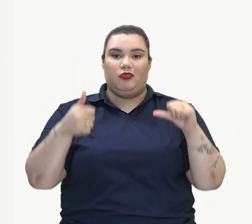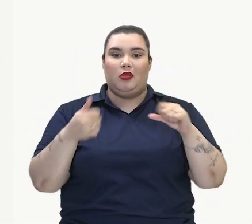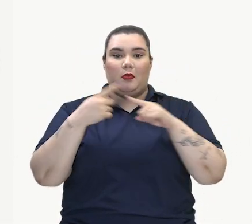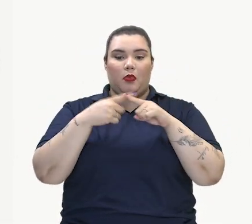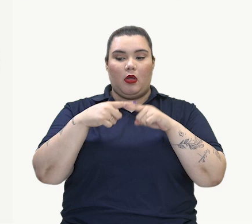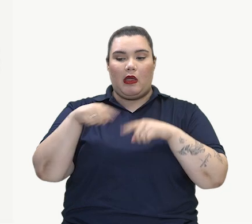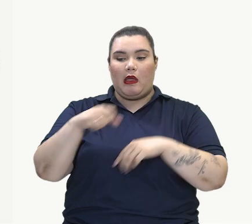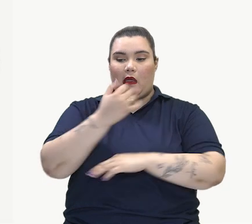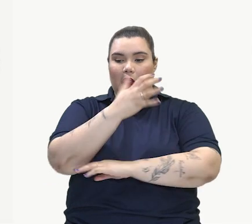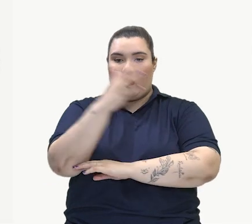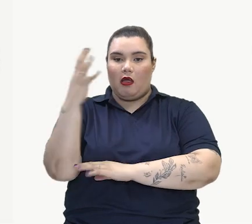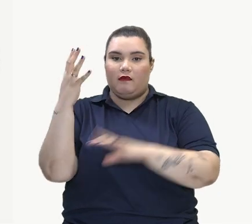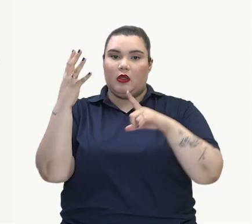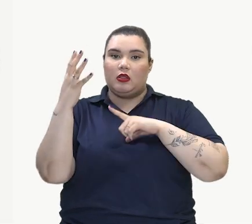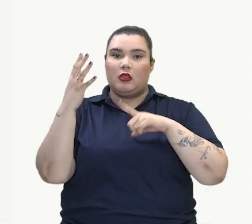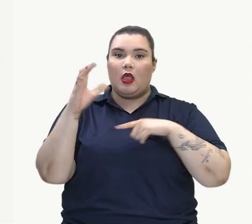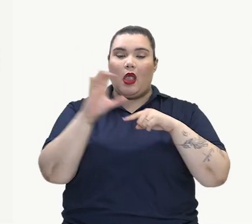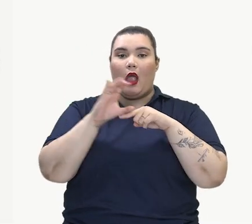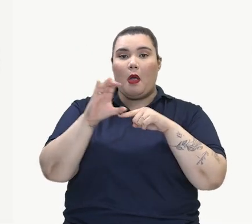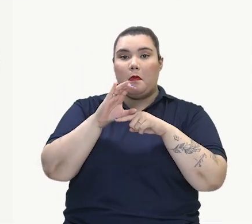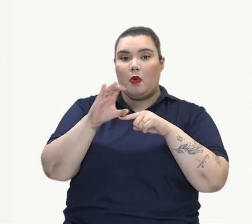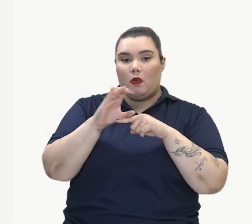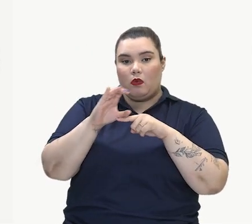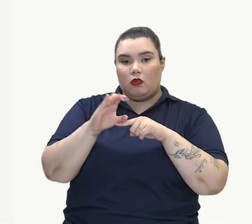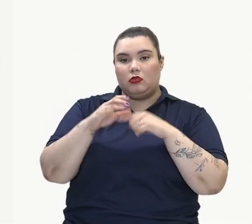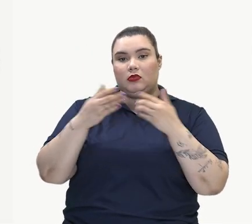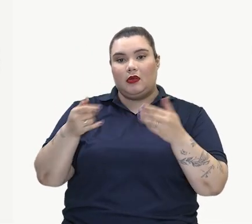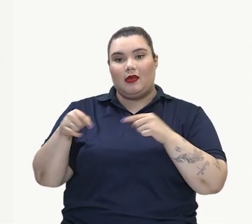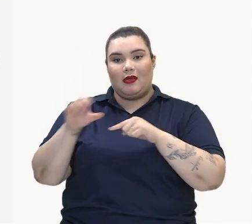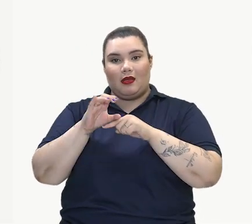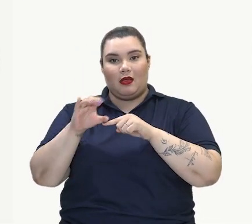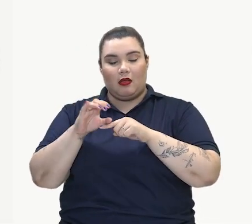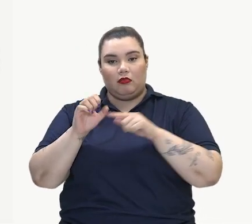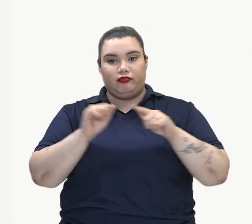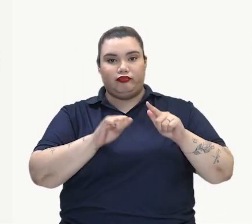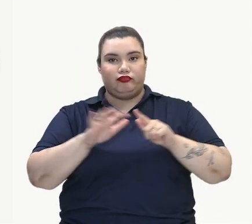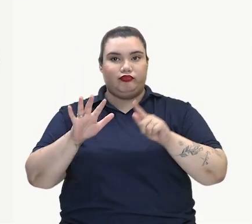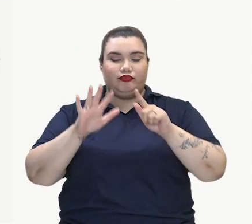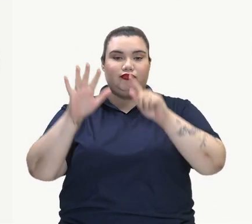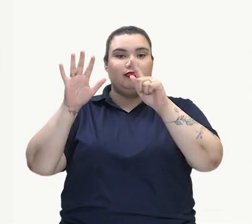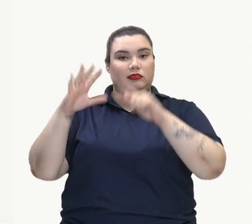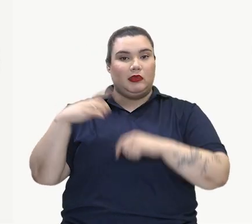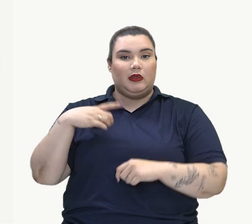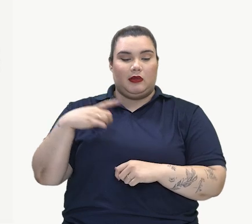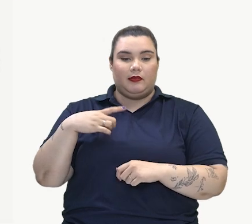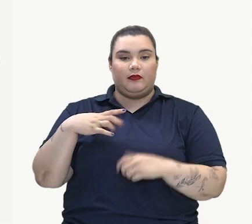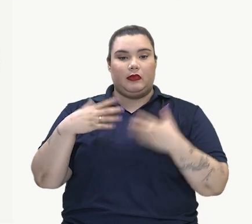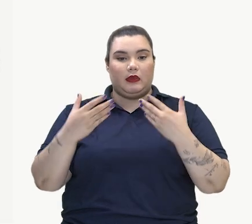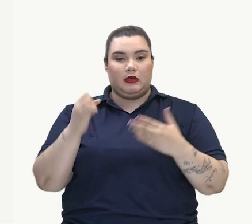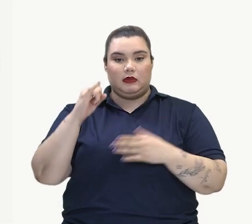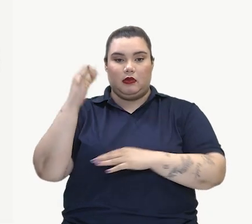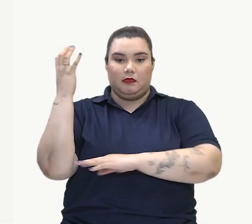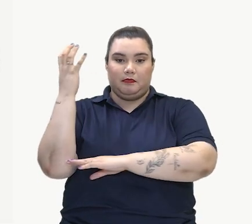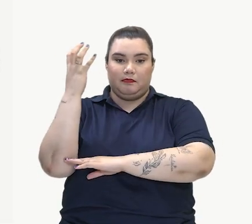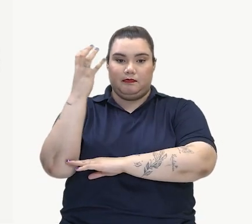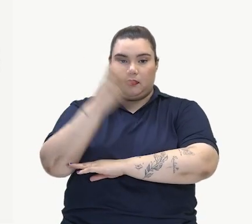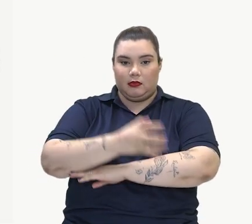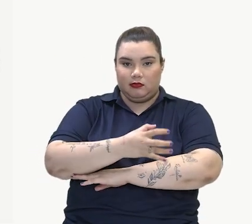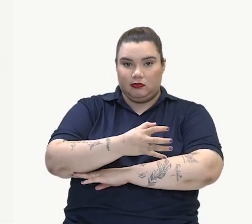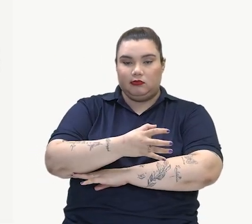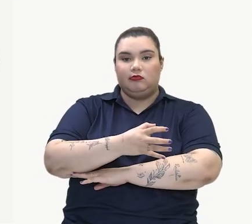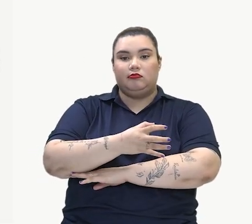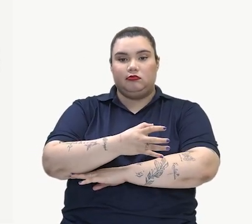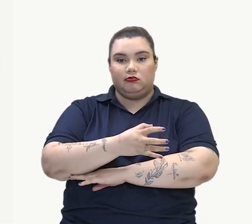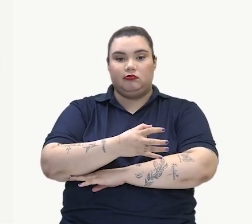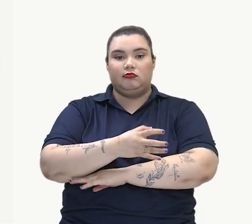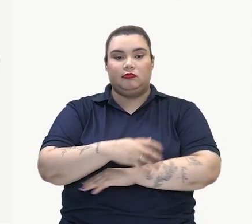né, carbono, e carbono é um dos gases do efeito estufa. Quando são derrubadas ou ainda